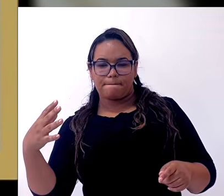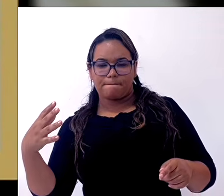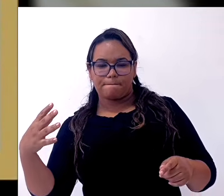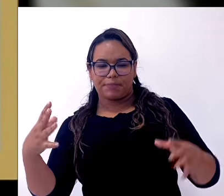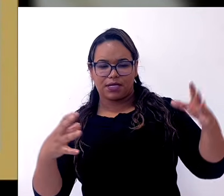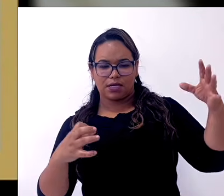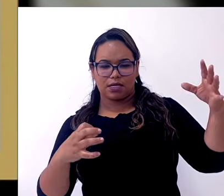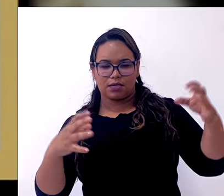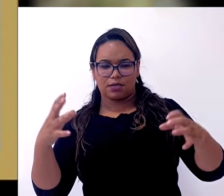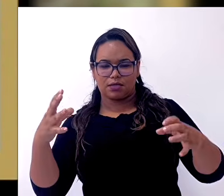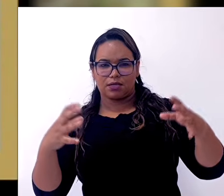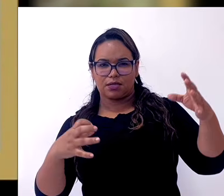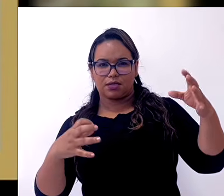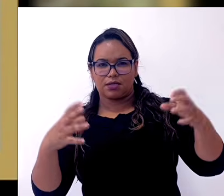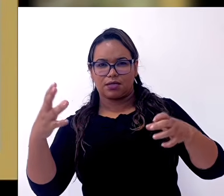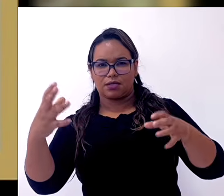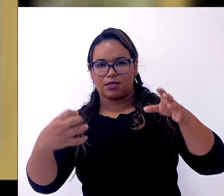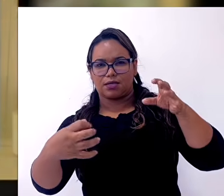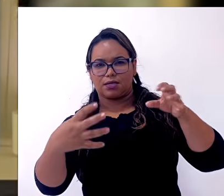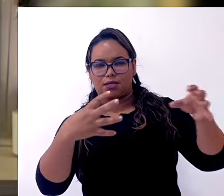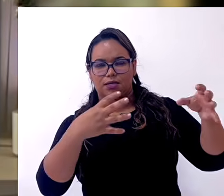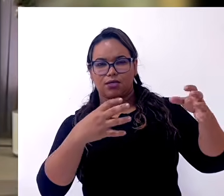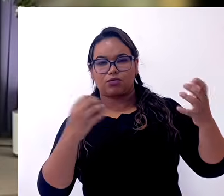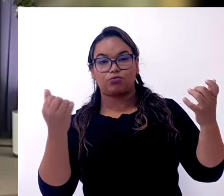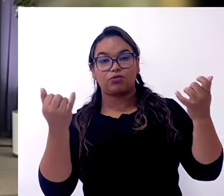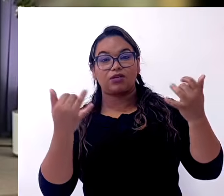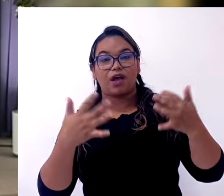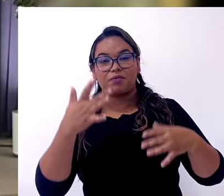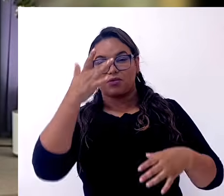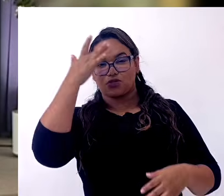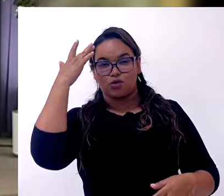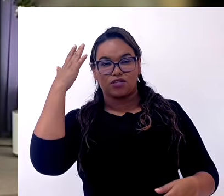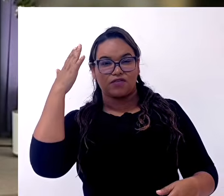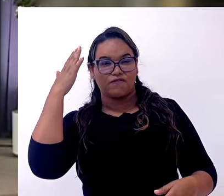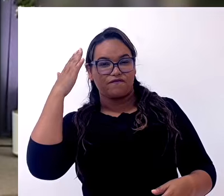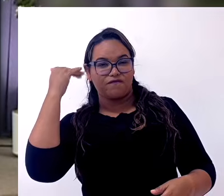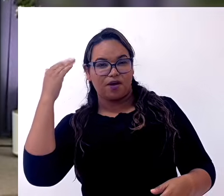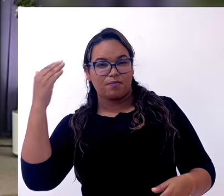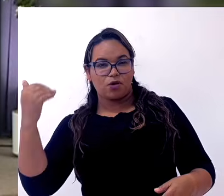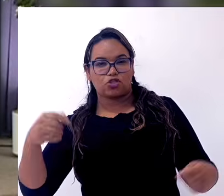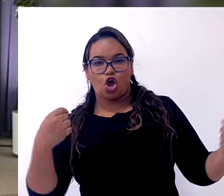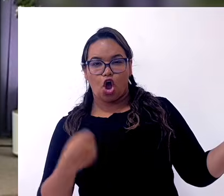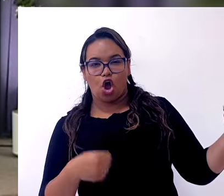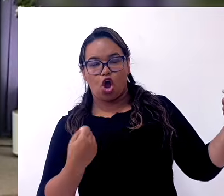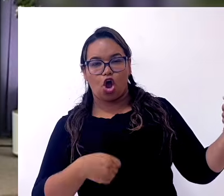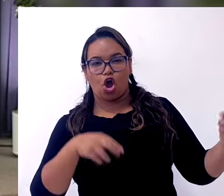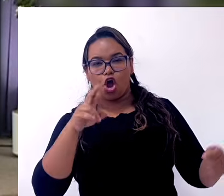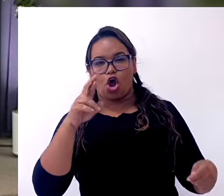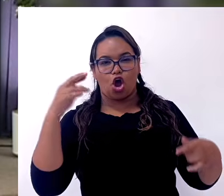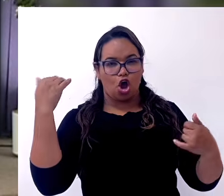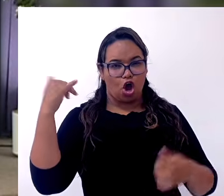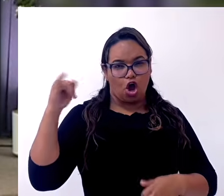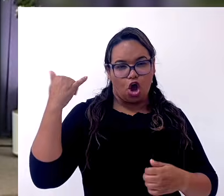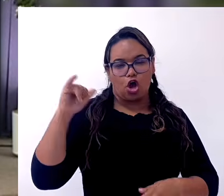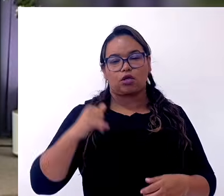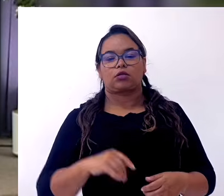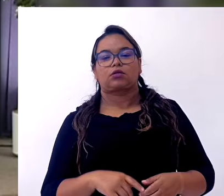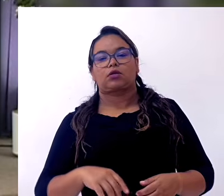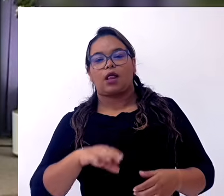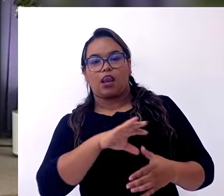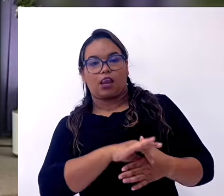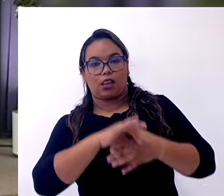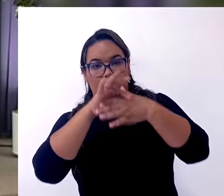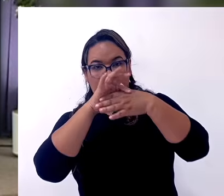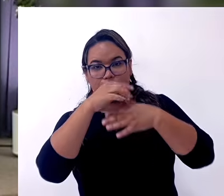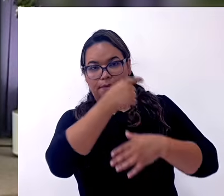ao César papal. Do Oriente ao Ocidente, o mundo islâmico está sendo atualmente estabelecido como antítese no mundo